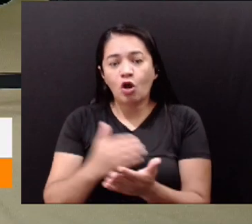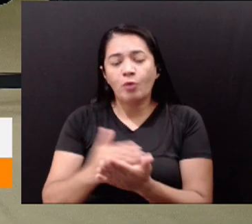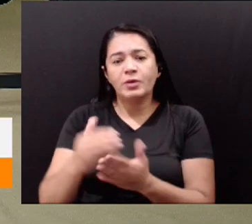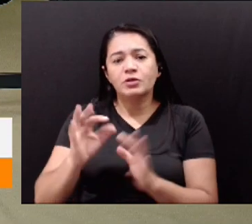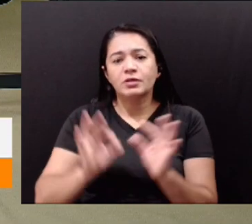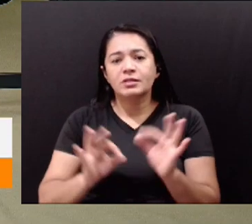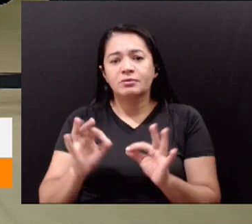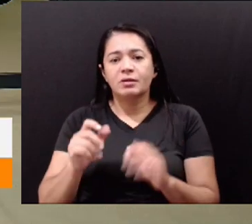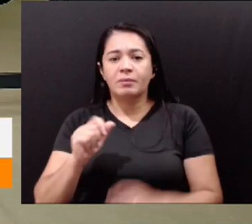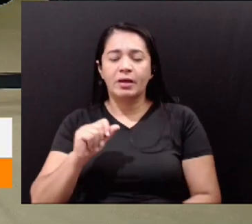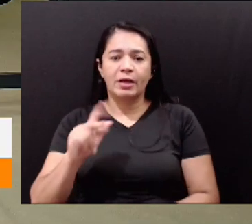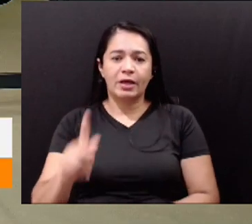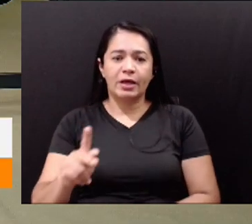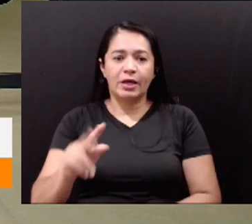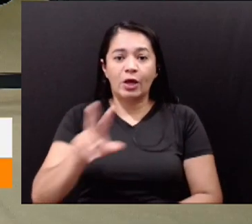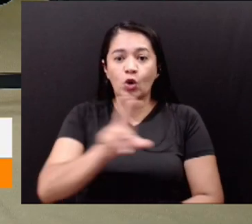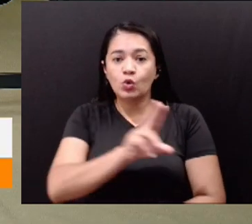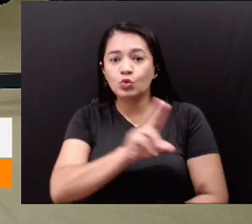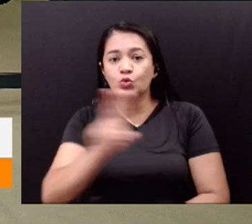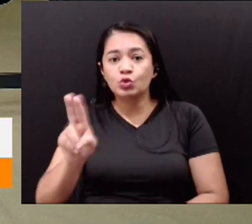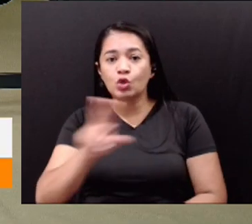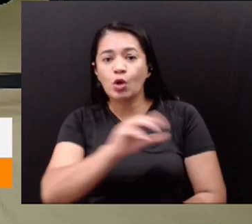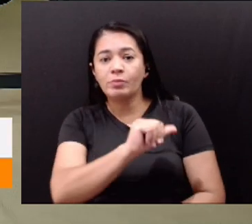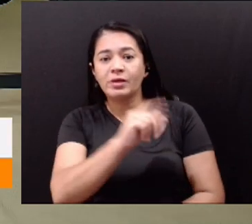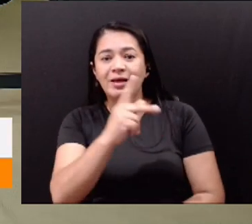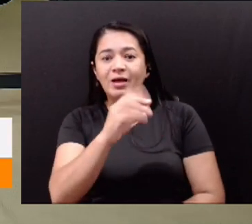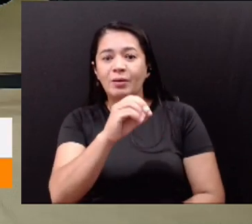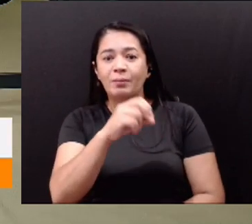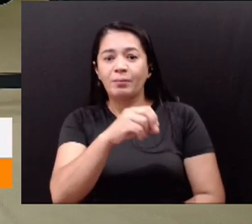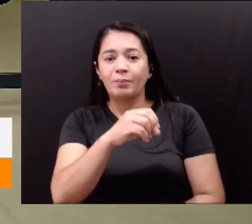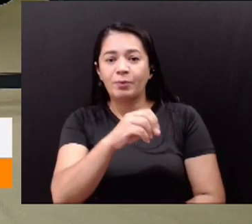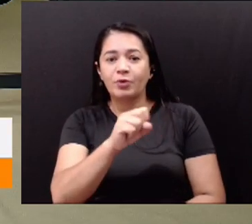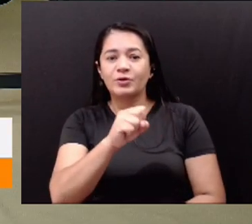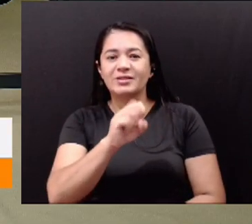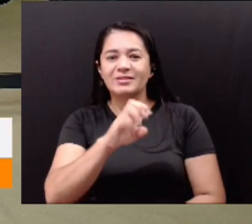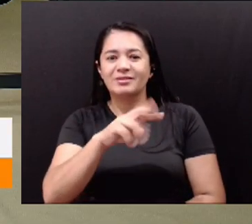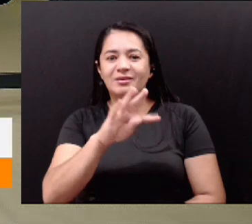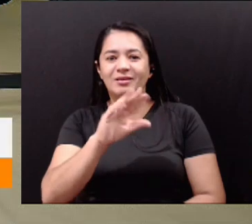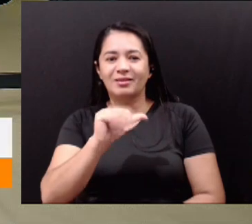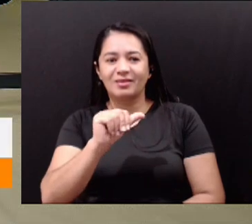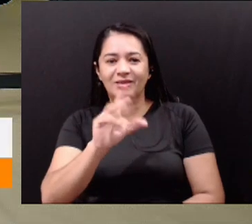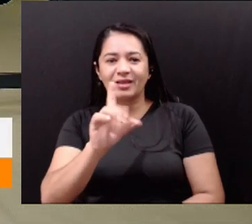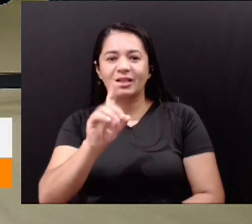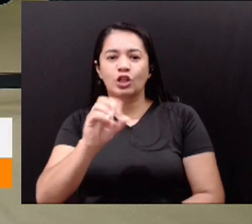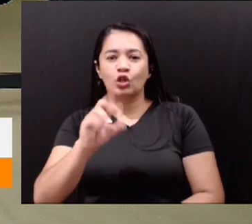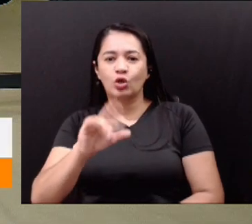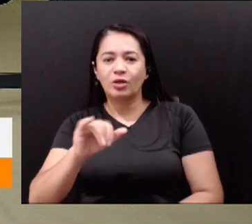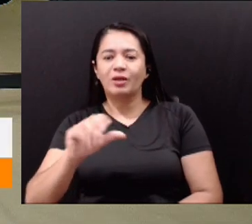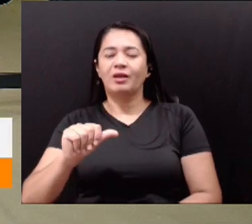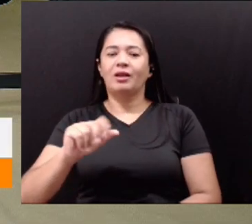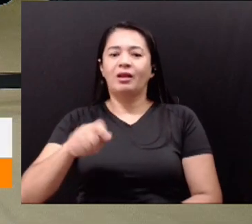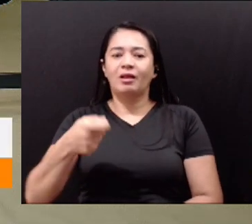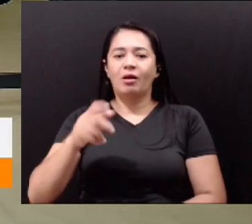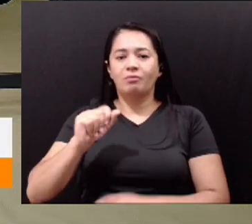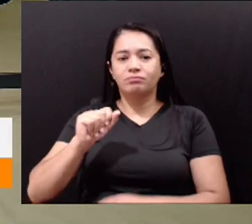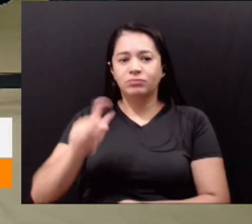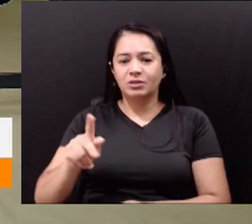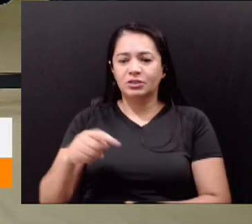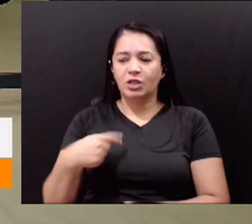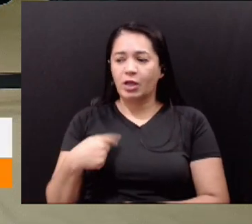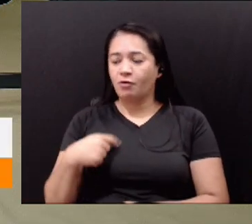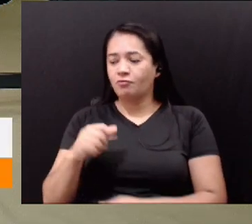nome aposentadoria já acende um alerta, né, a pessoa Uhum. fala: "Poxa vida, eu vou parar". E não é isso. Eu gostaria